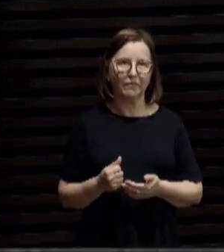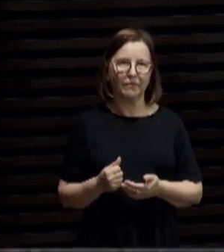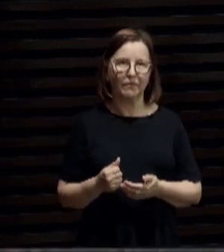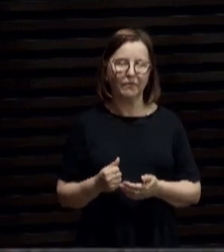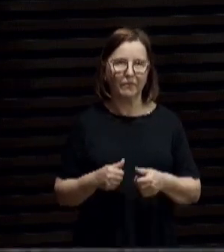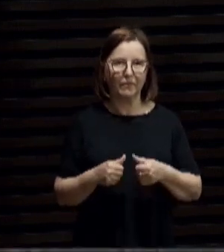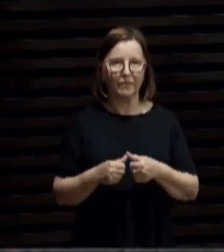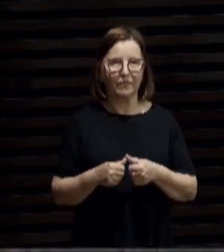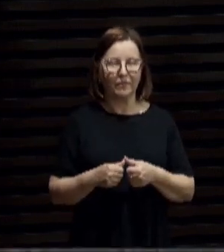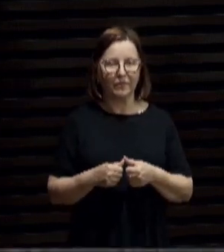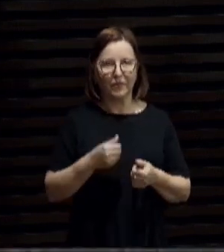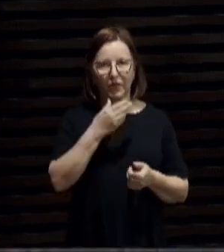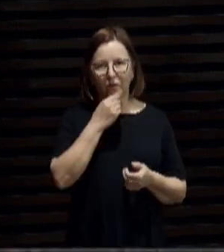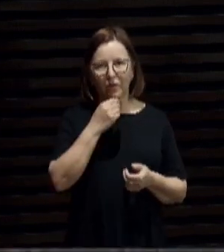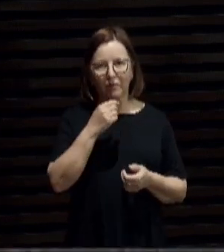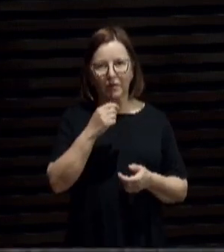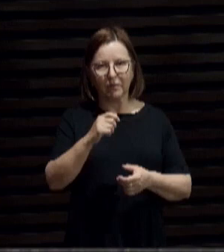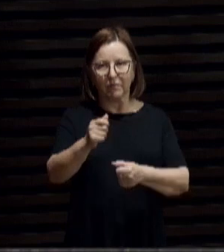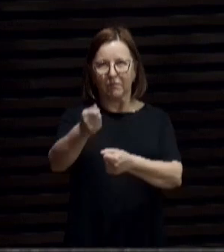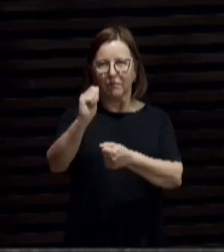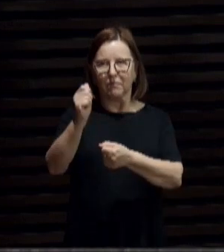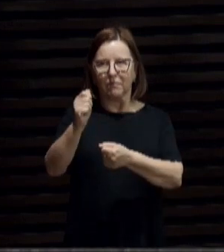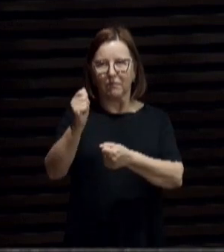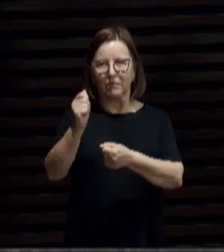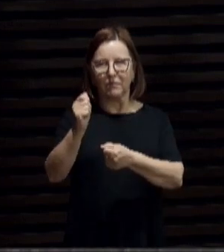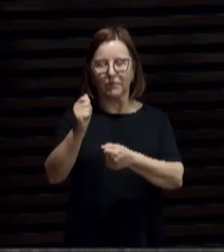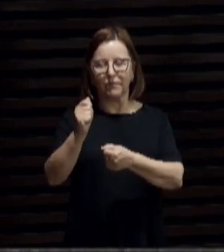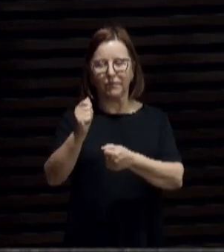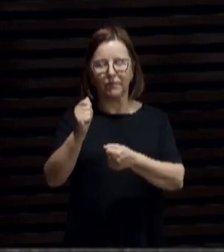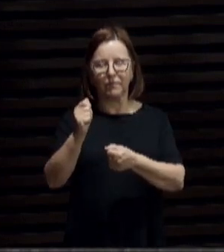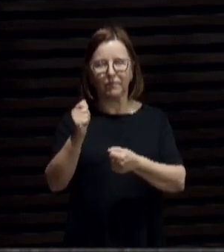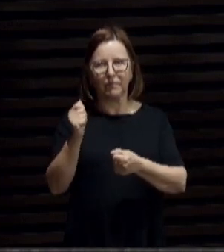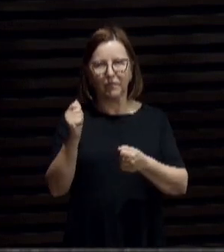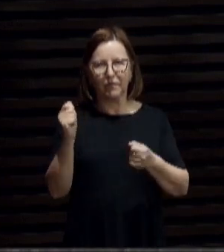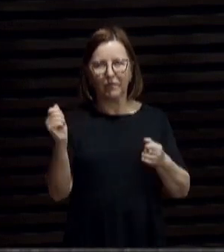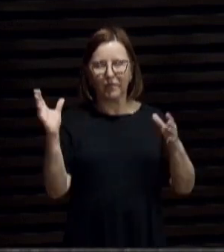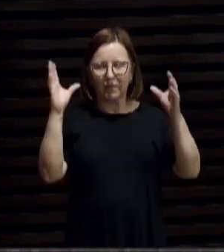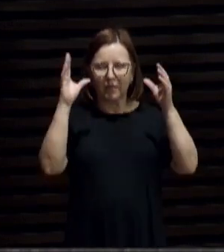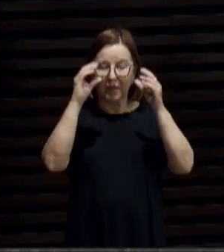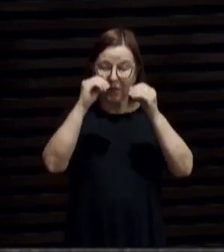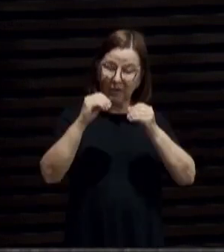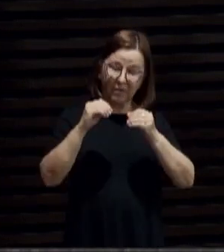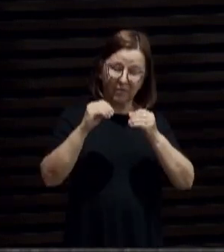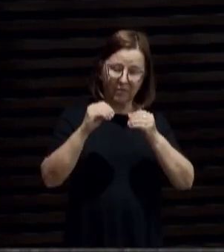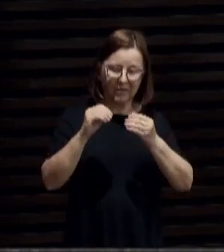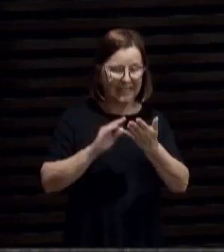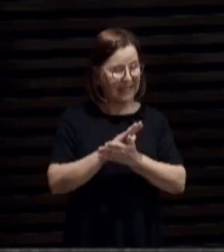pescou a noite toda, não pegou nada. Jesus depois apareceu